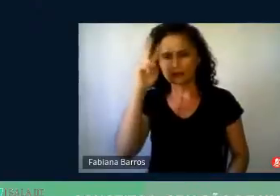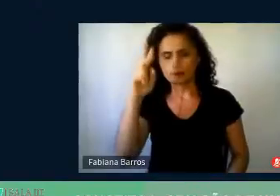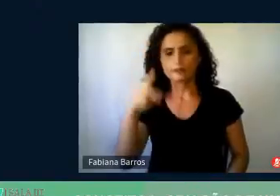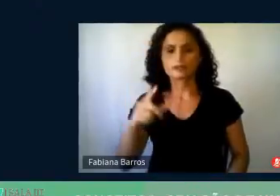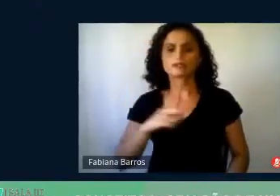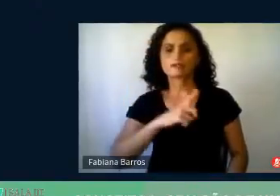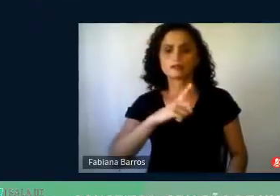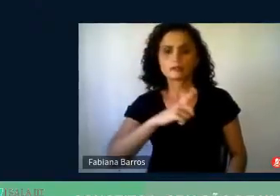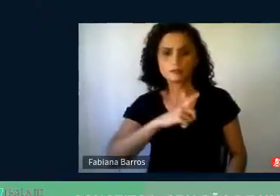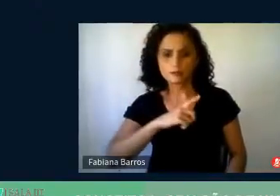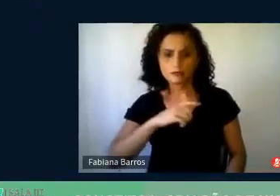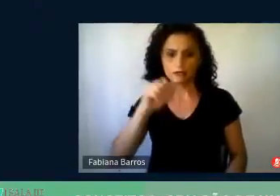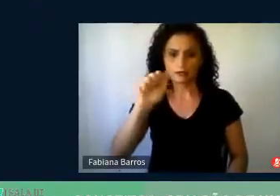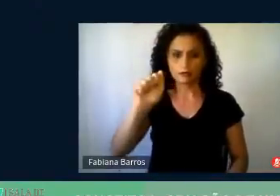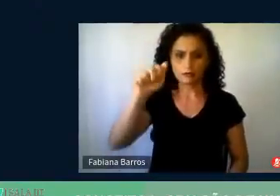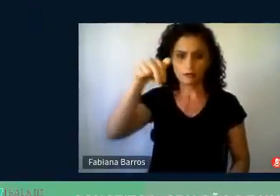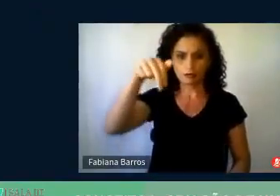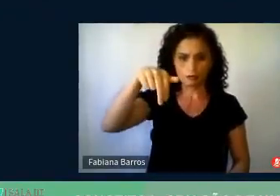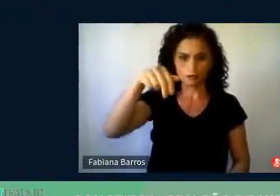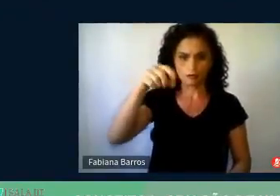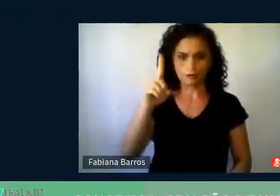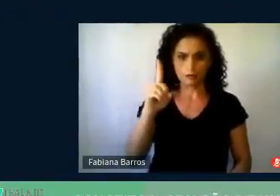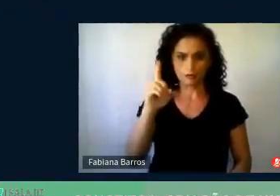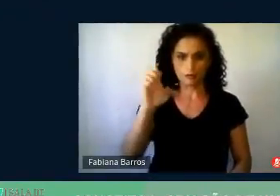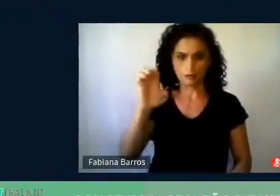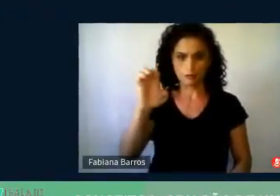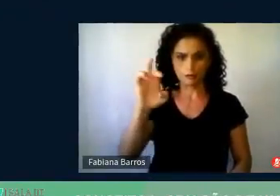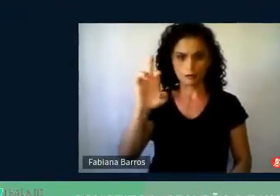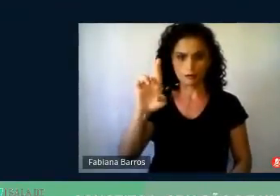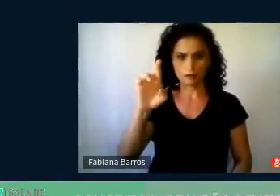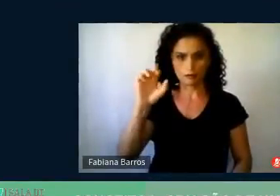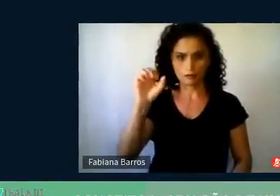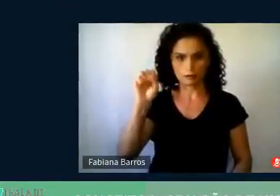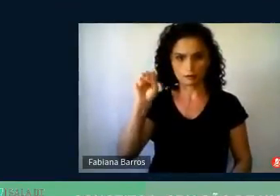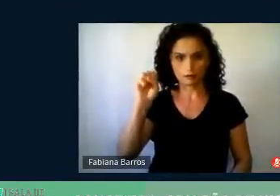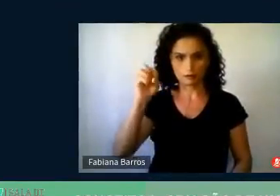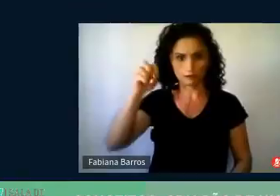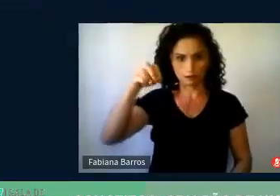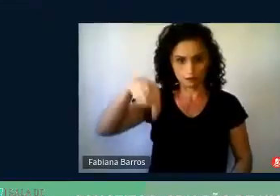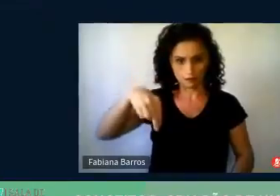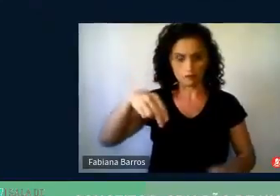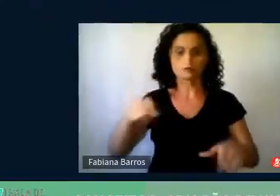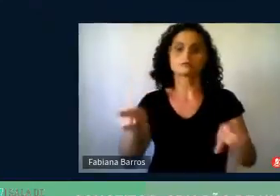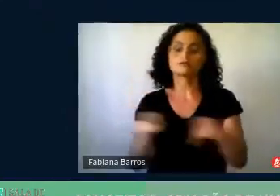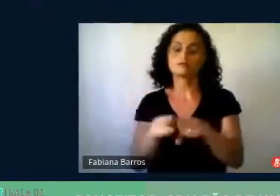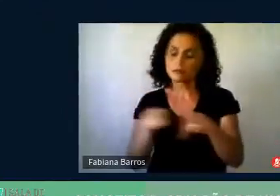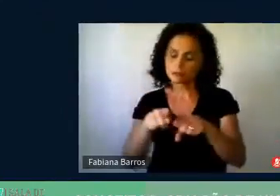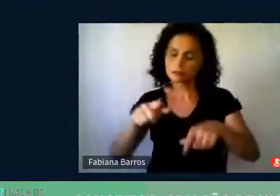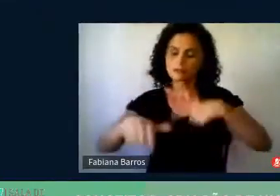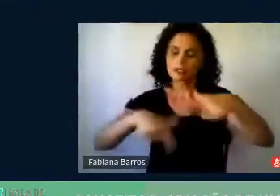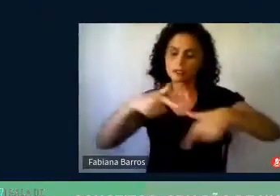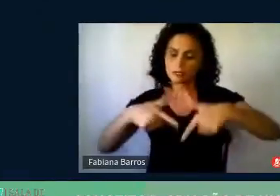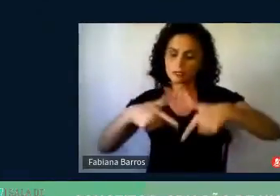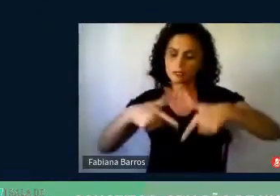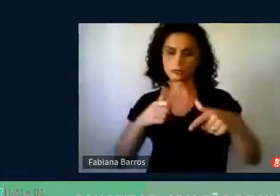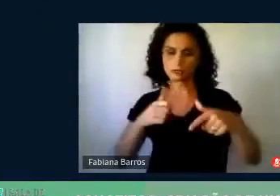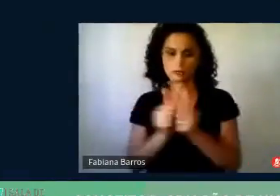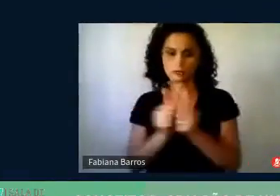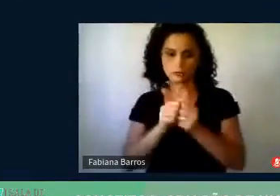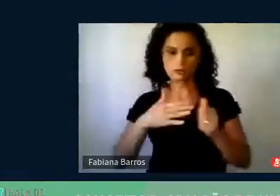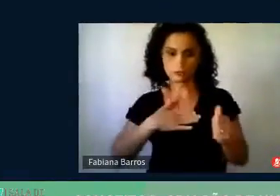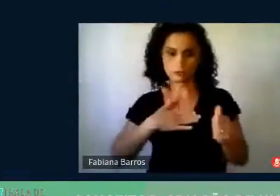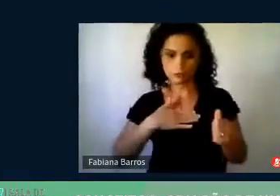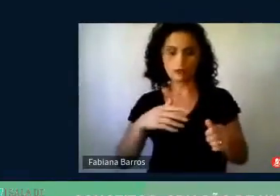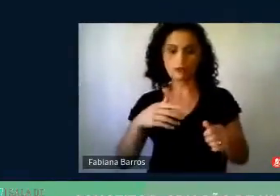telas num painel, e aí quando eu cheguei no CDC, eles tinham acho que 50. E aí a China montou uma sala com 80. E aí eu lembro que outros países queriam